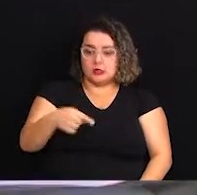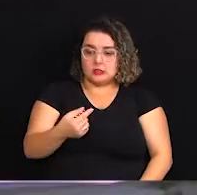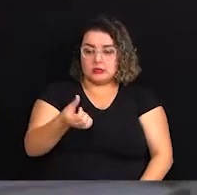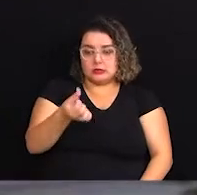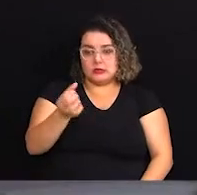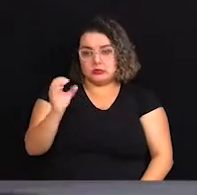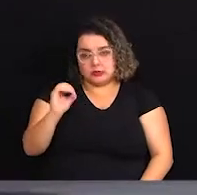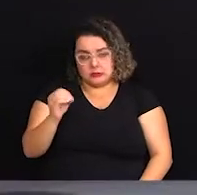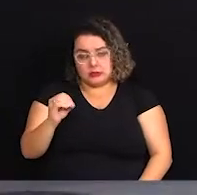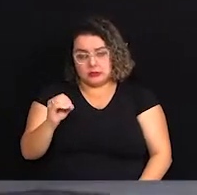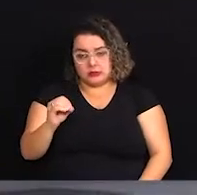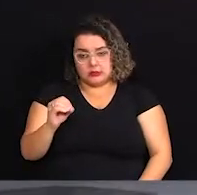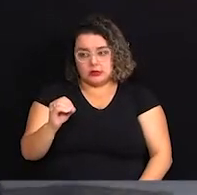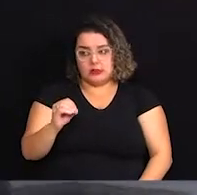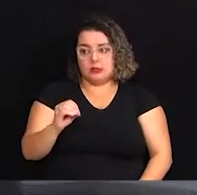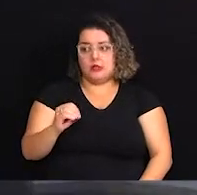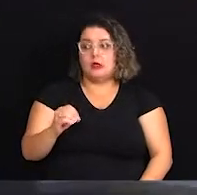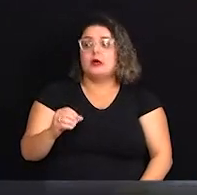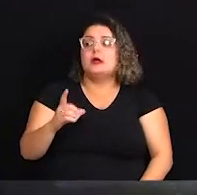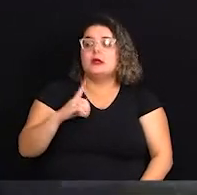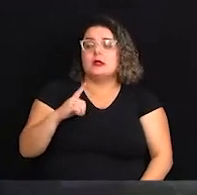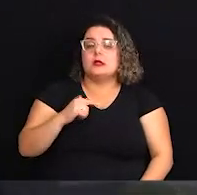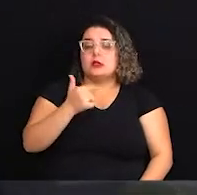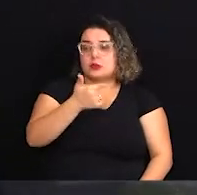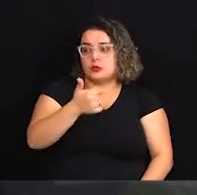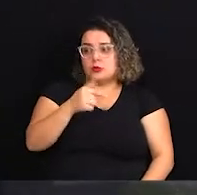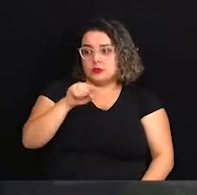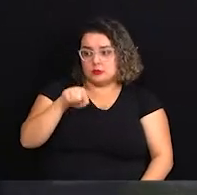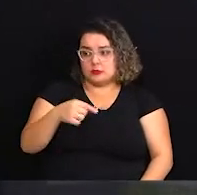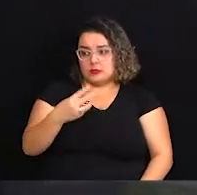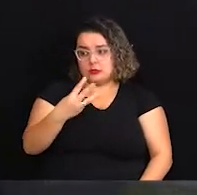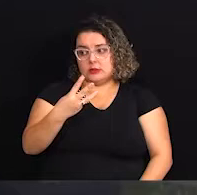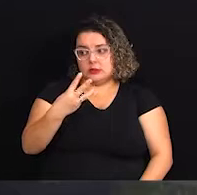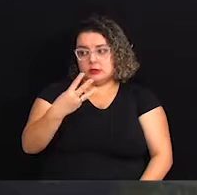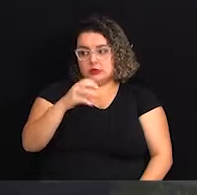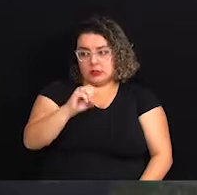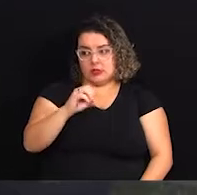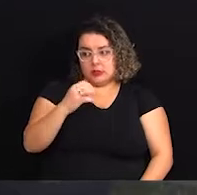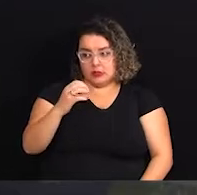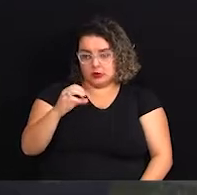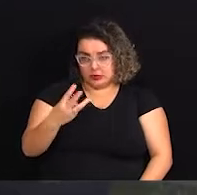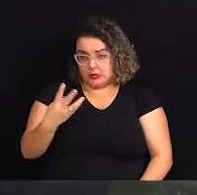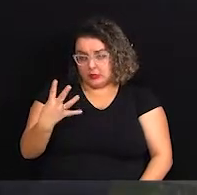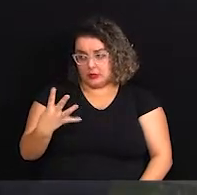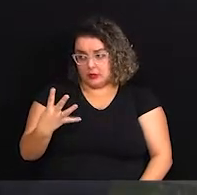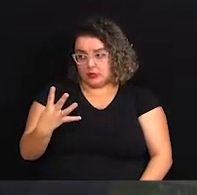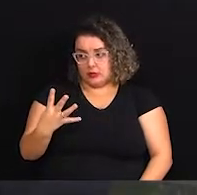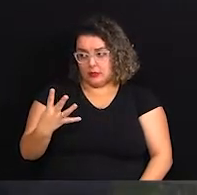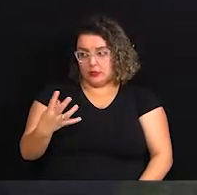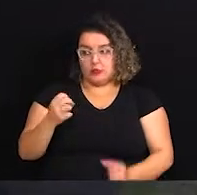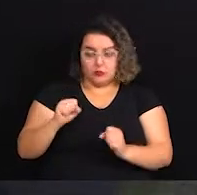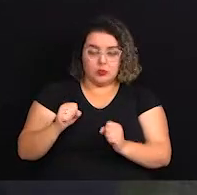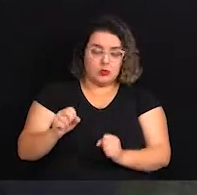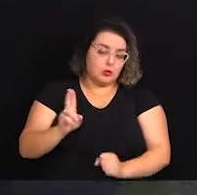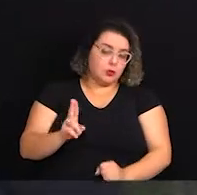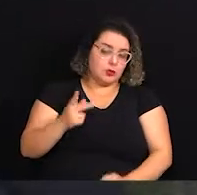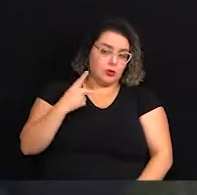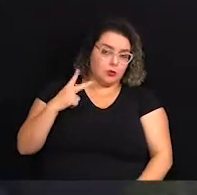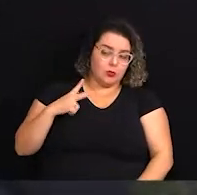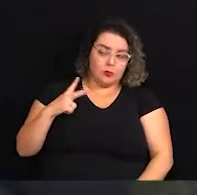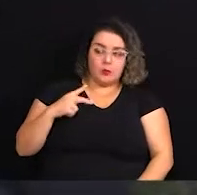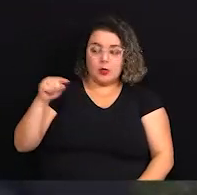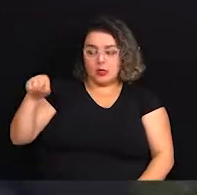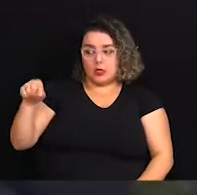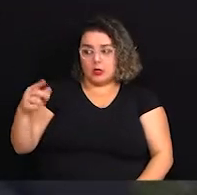2.465,60. Portanto, haverá uma sobra de R$ 2.034 que ele vai poder gastar com ele. Já o familiar